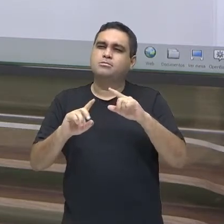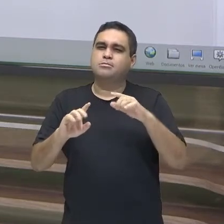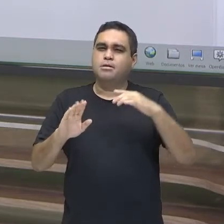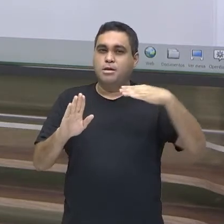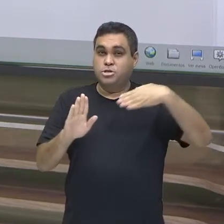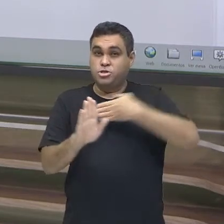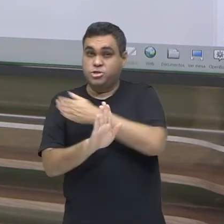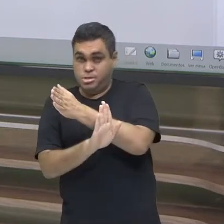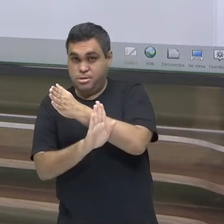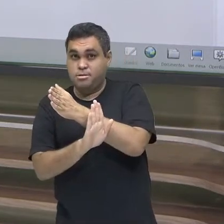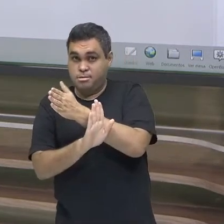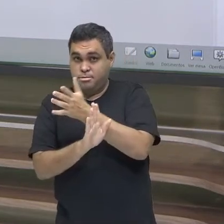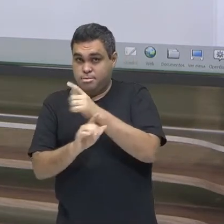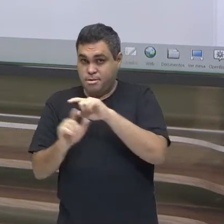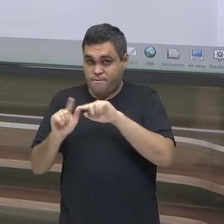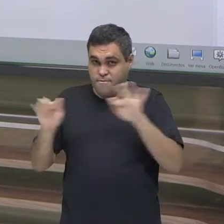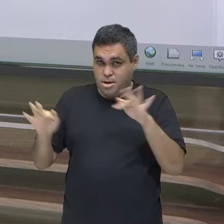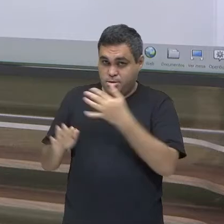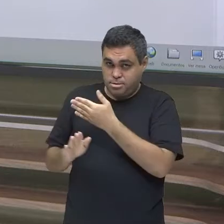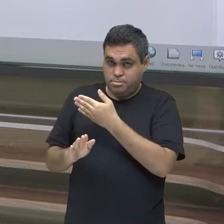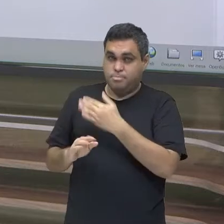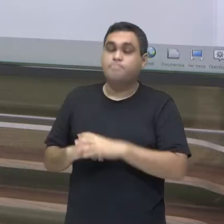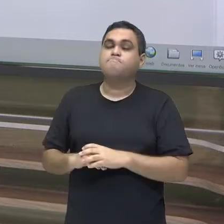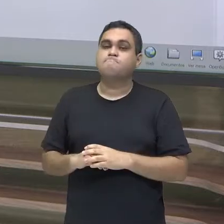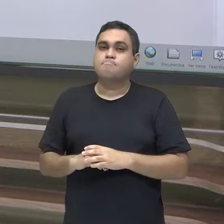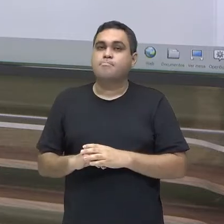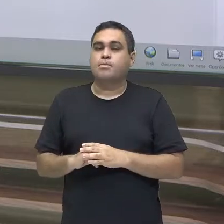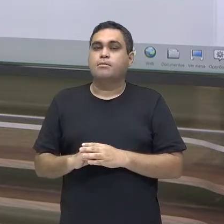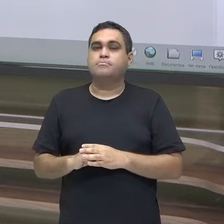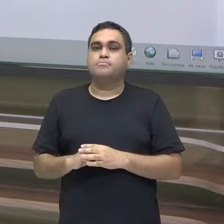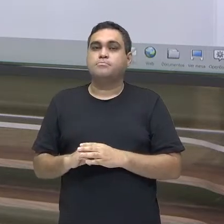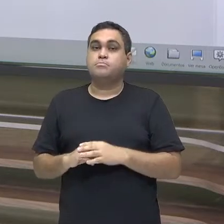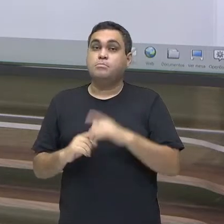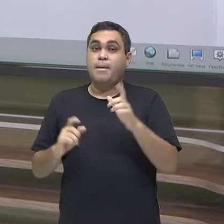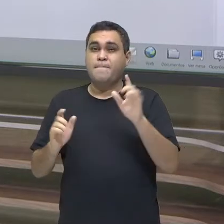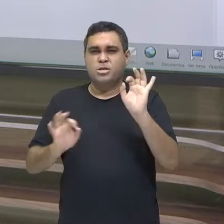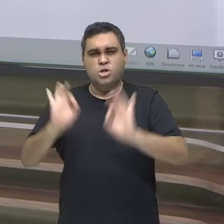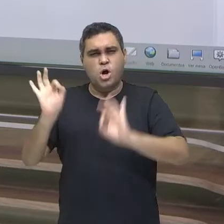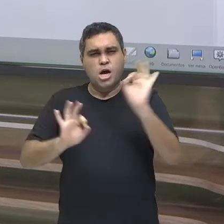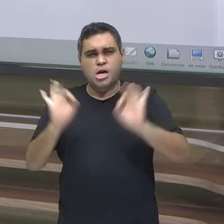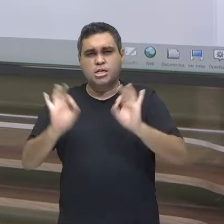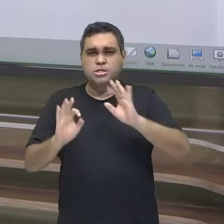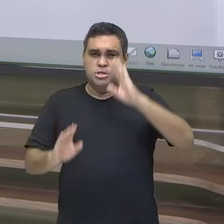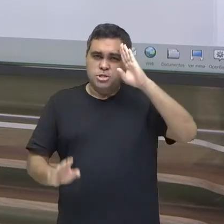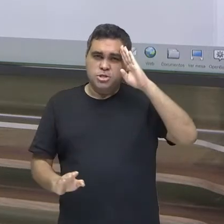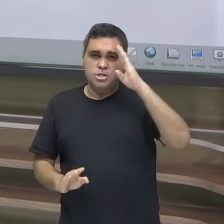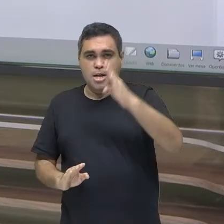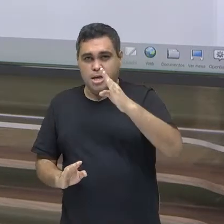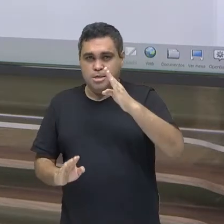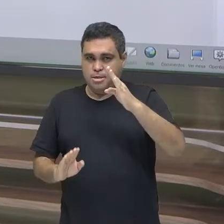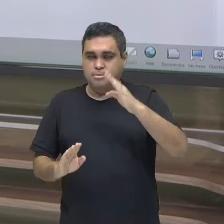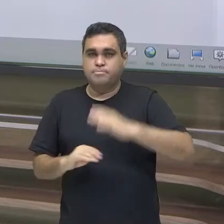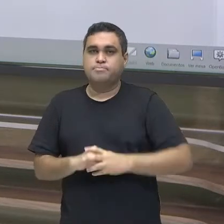inversa, na ordem indireta, começando pelo verbo, não é? Mas quando eu coloco na ordem direta, eu percebo a presença do